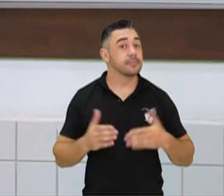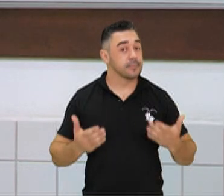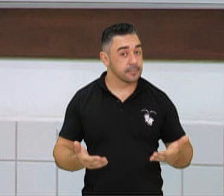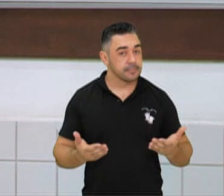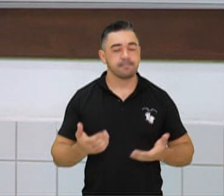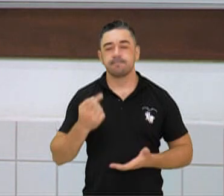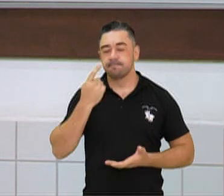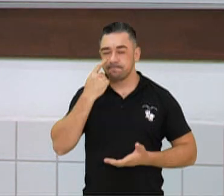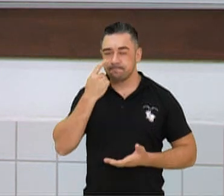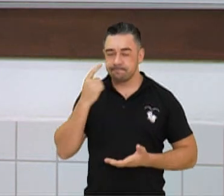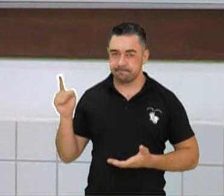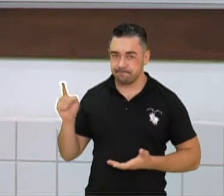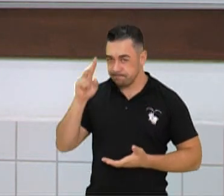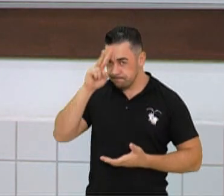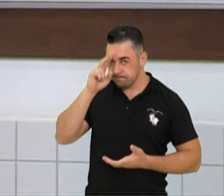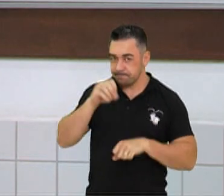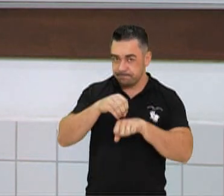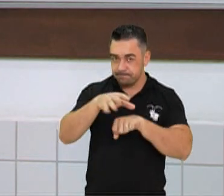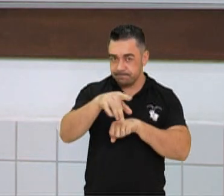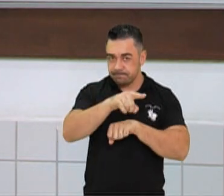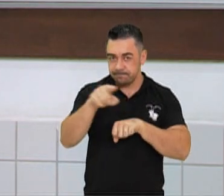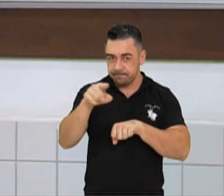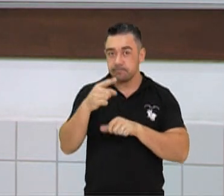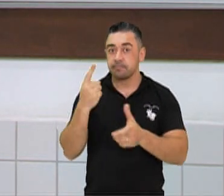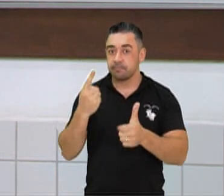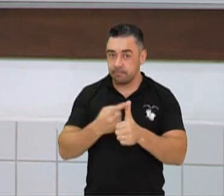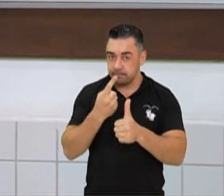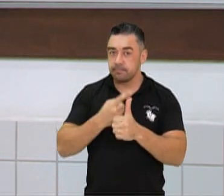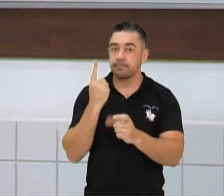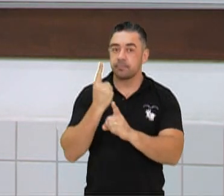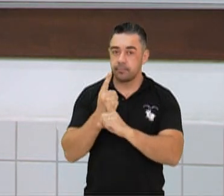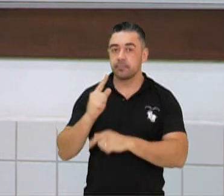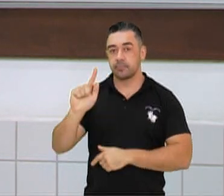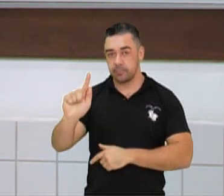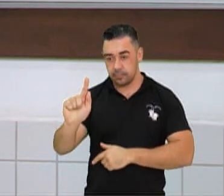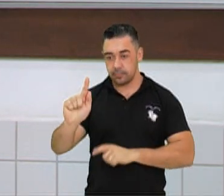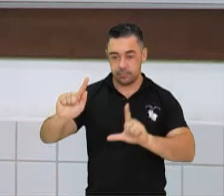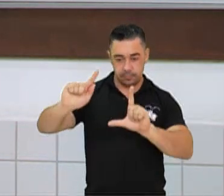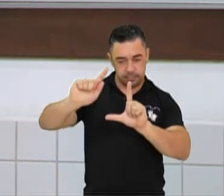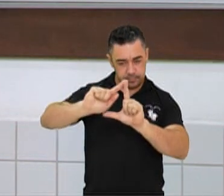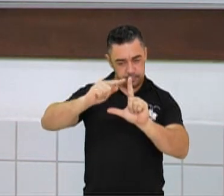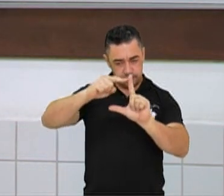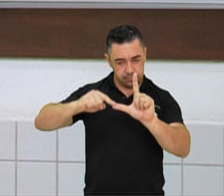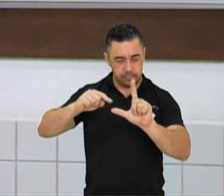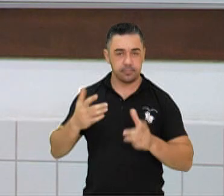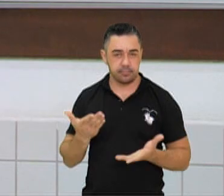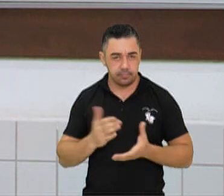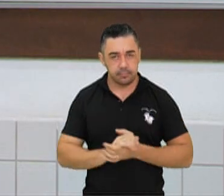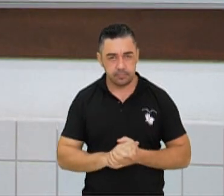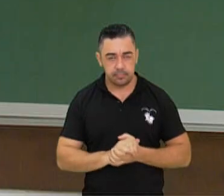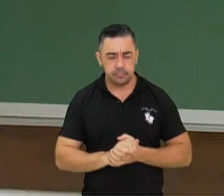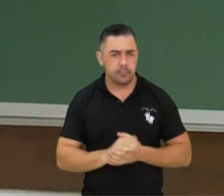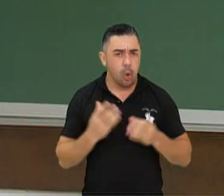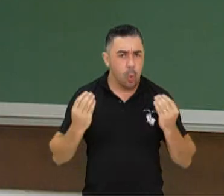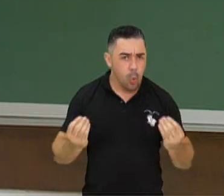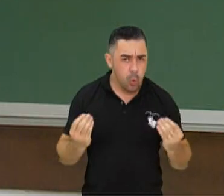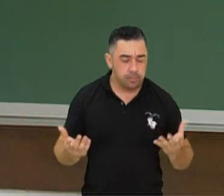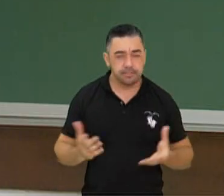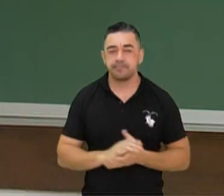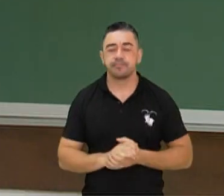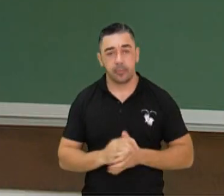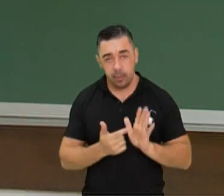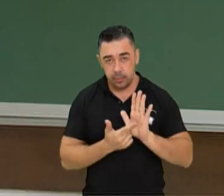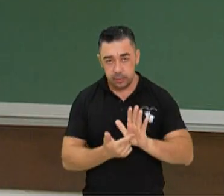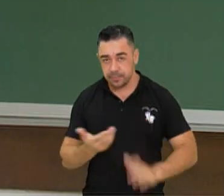Então vamos lá, pessoal? Lembra que eu deixei a dica que o primeiro passo é calcular o valor da geratriz. Então como que eu faço isso? Eu